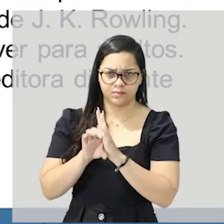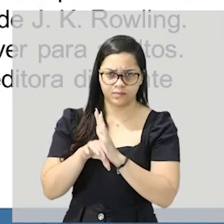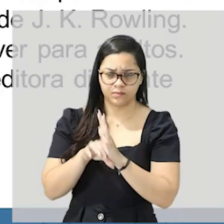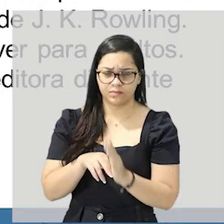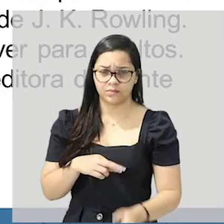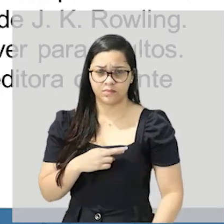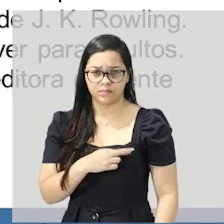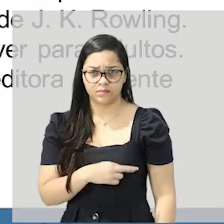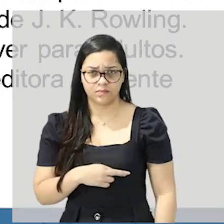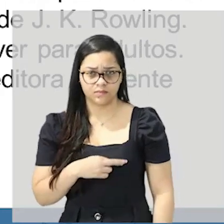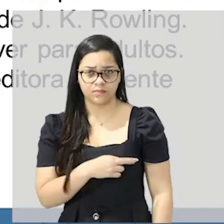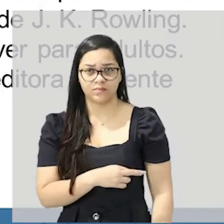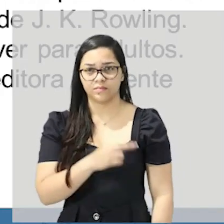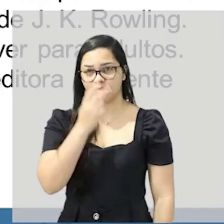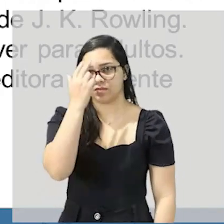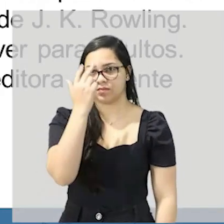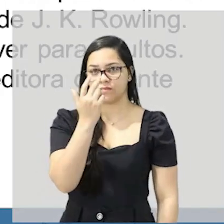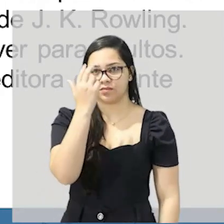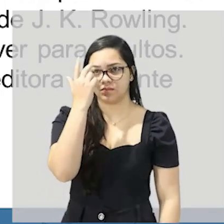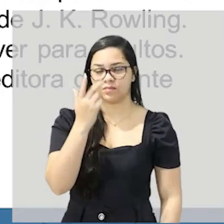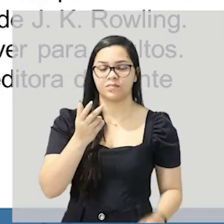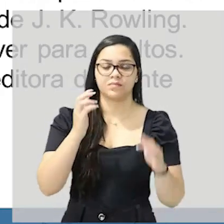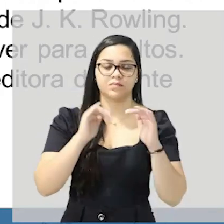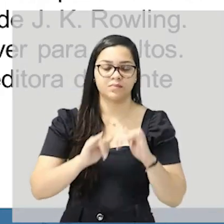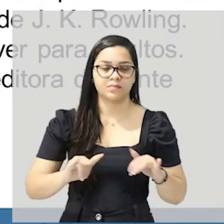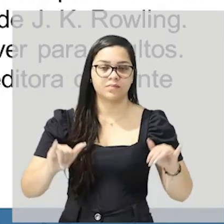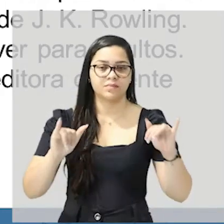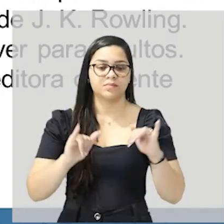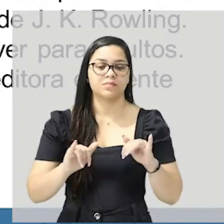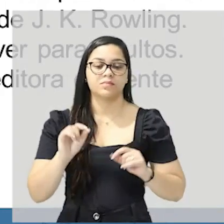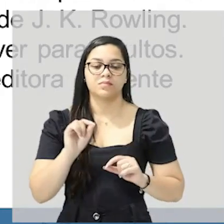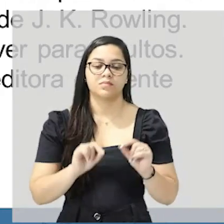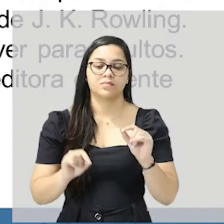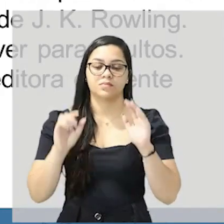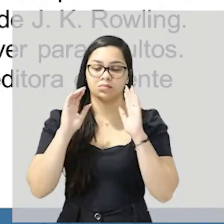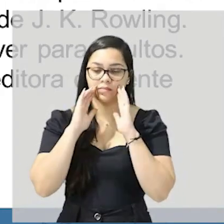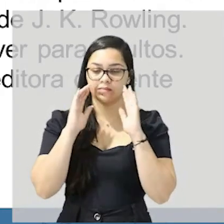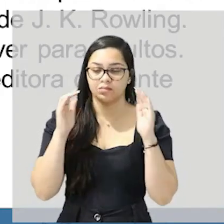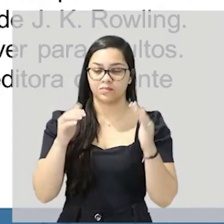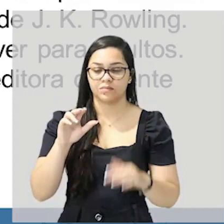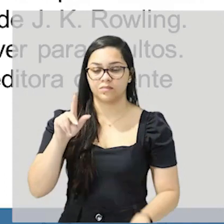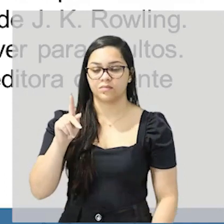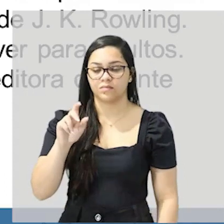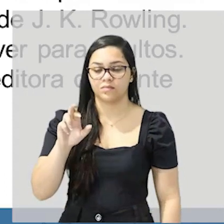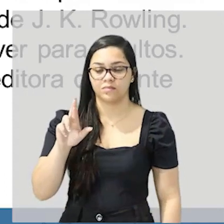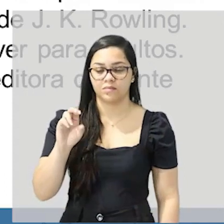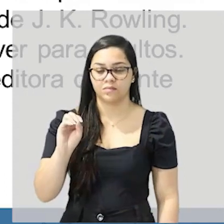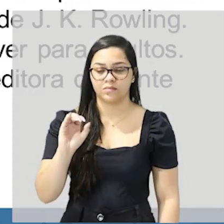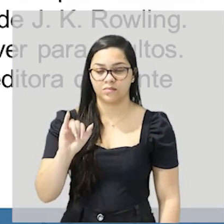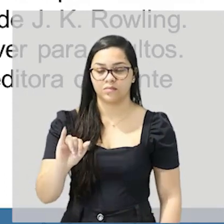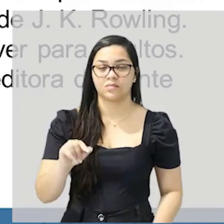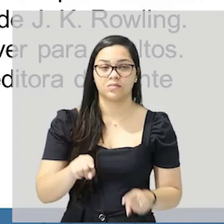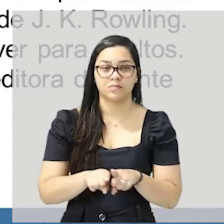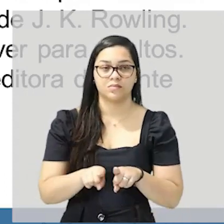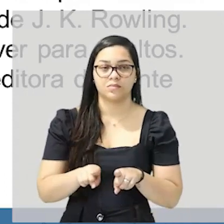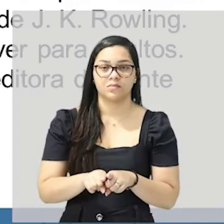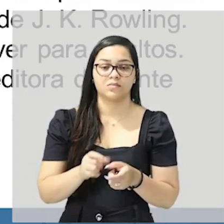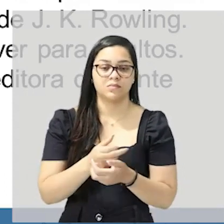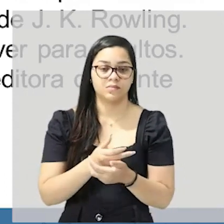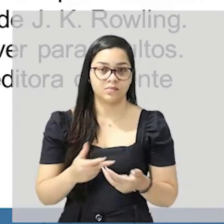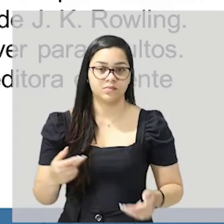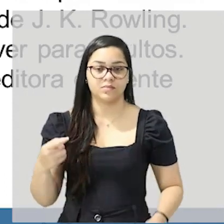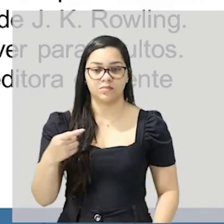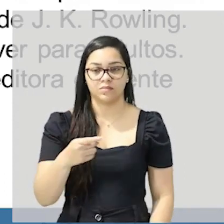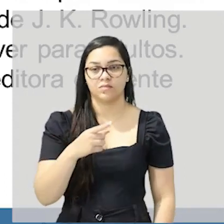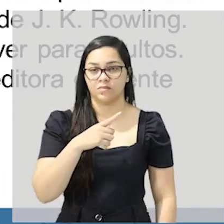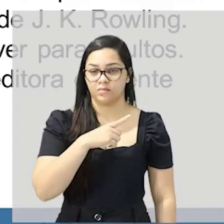romance? É uma história narrativa que centra num herói, que foca nesse herói e nas aventuras que ele